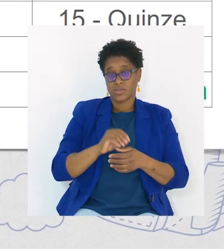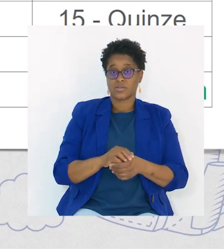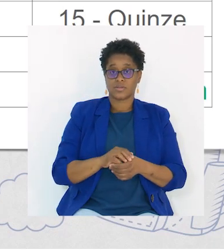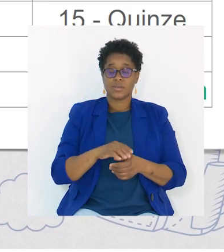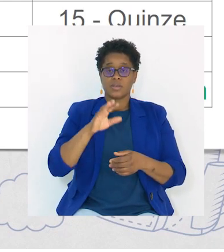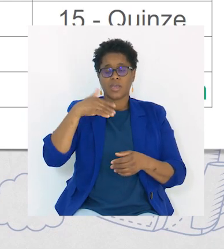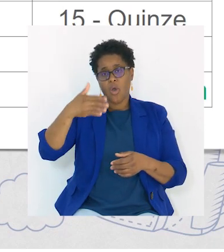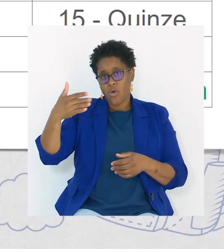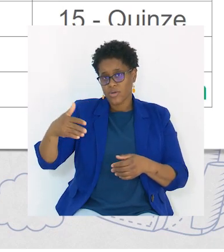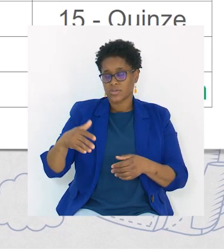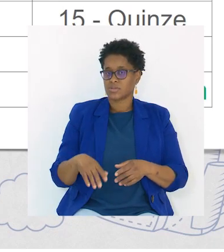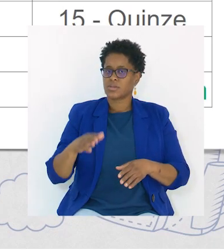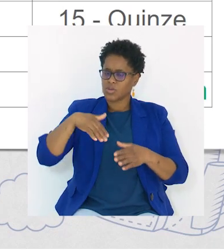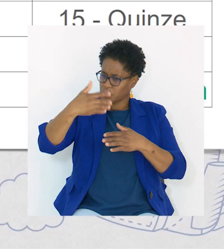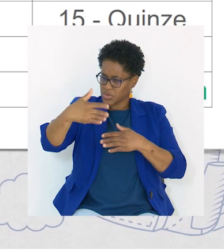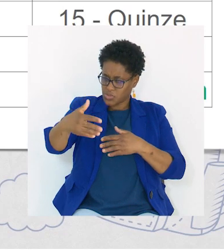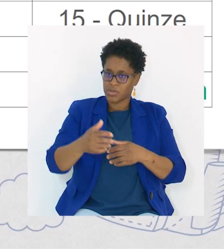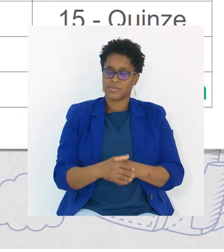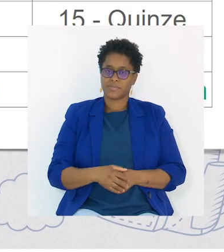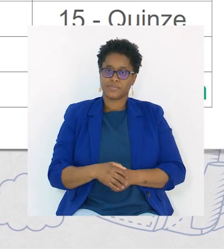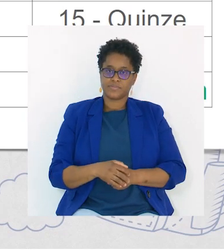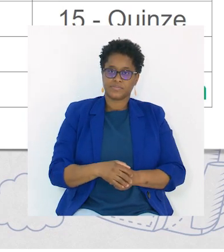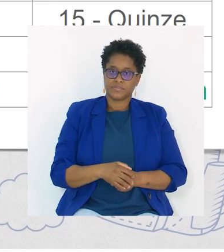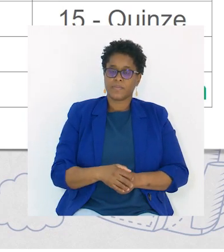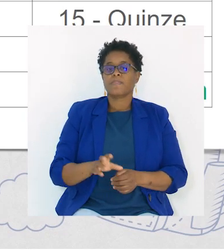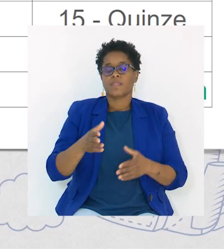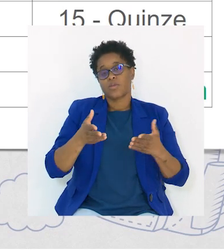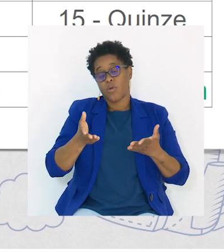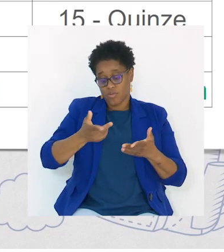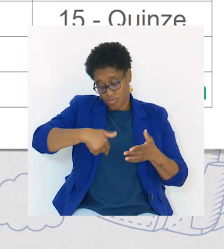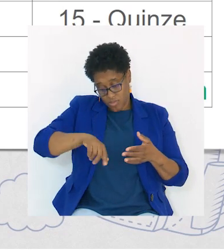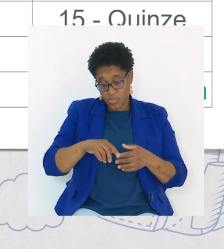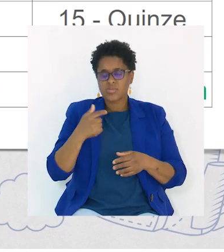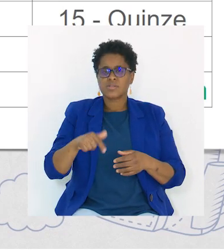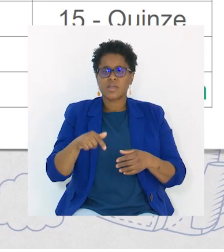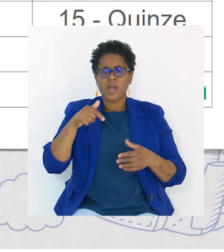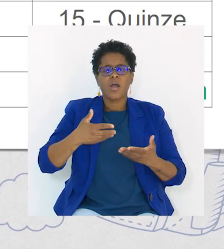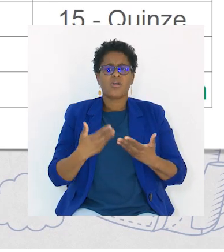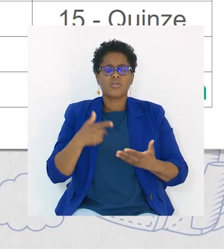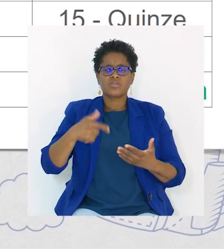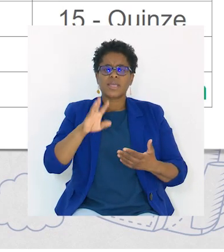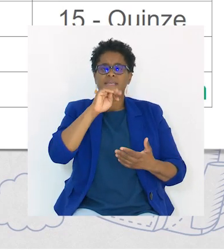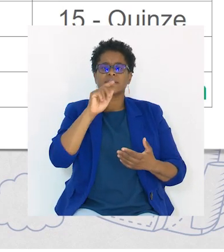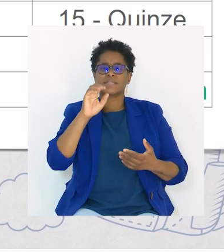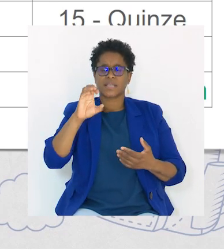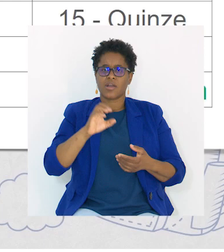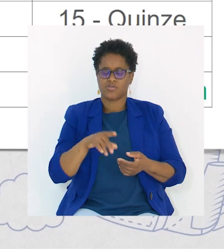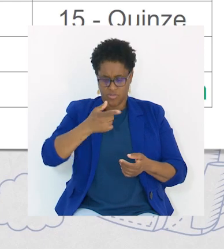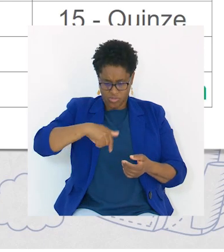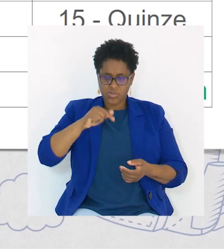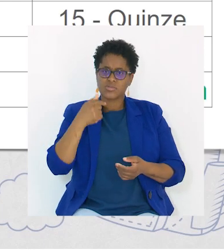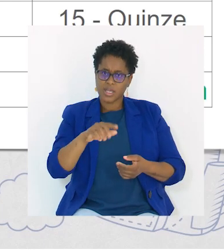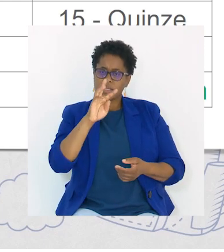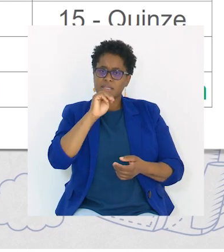e por aí fora. Então, nós estamos em que século? Século